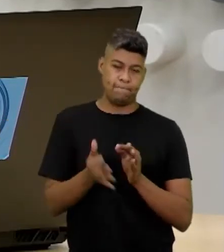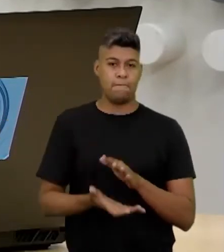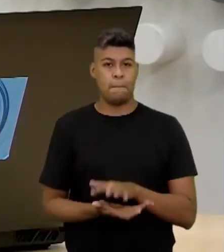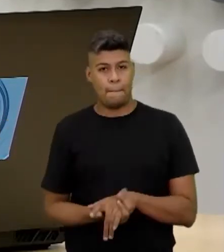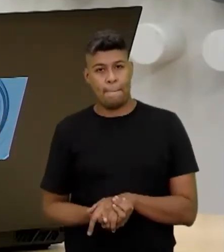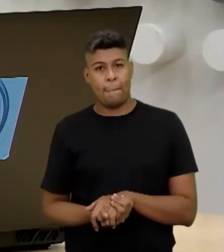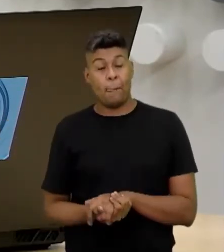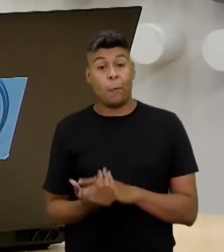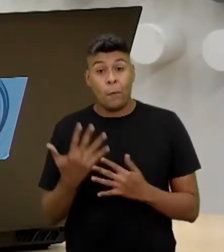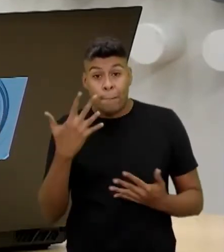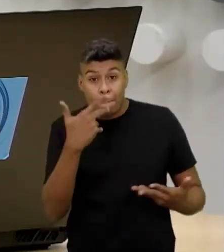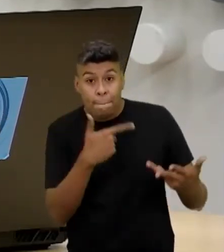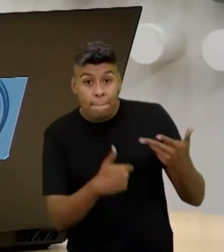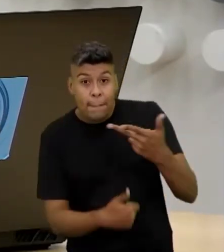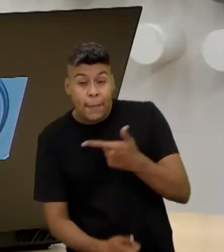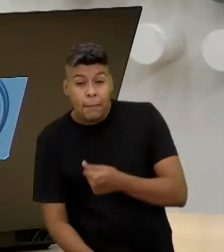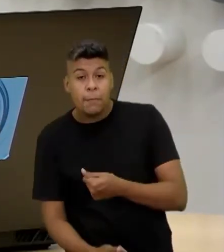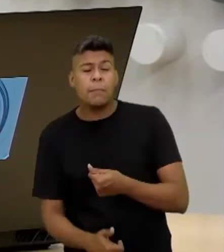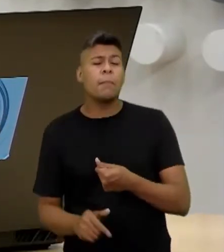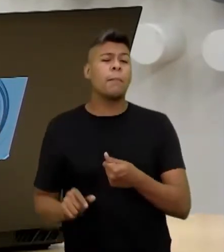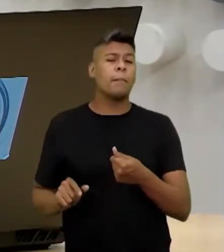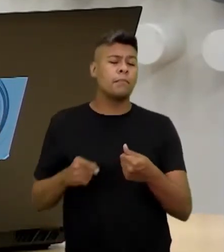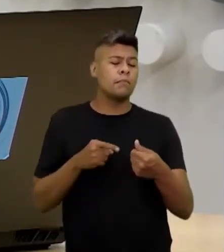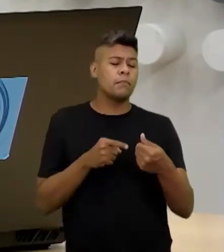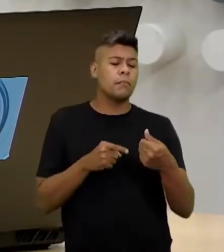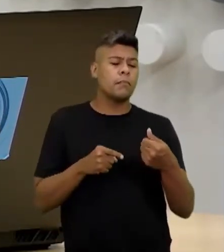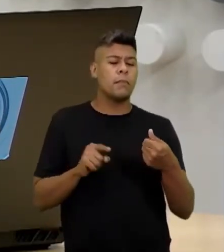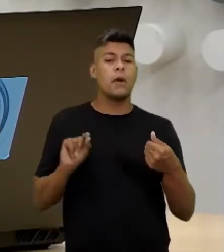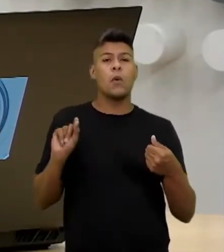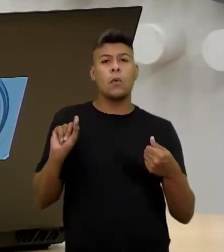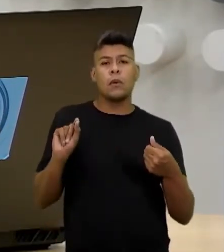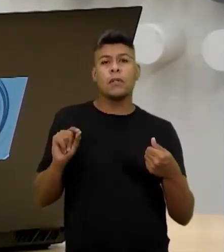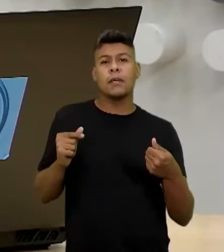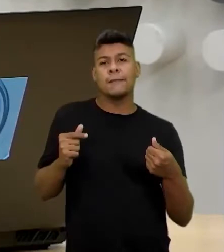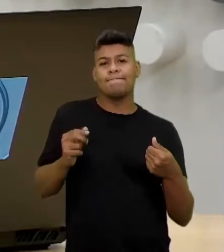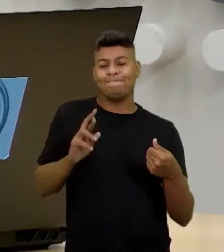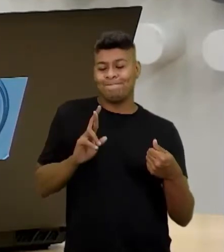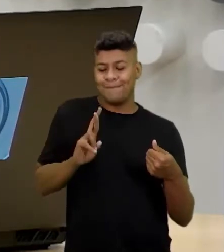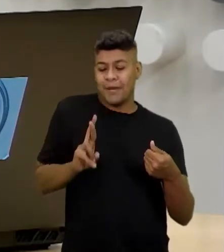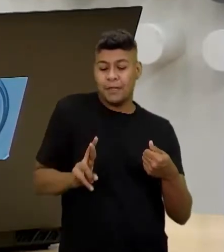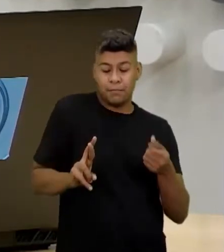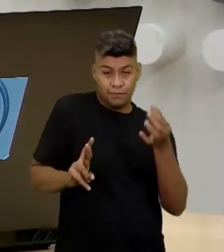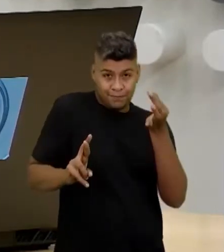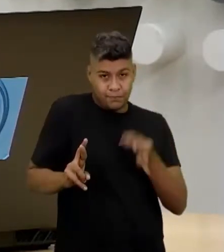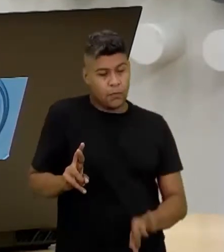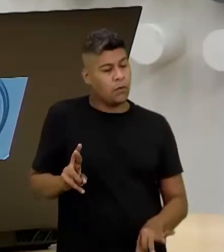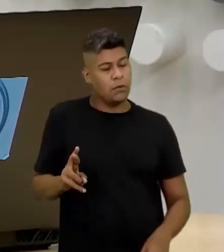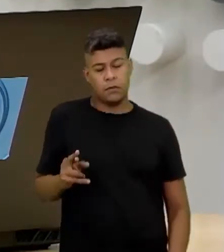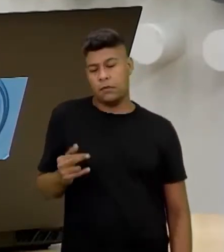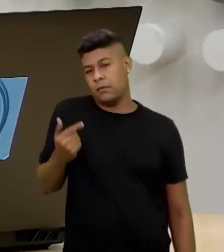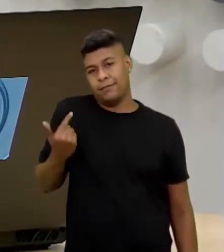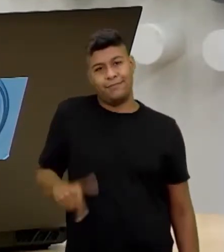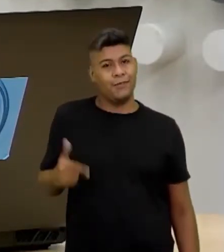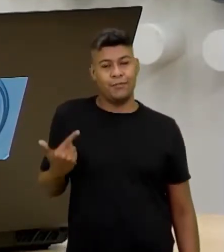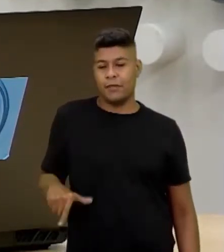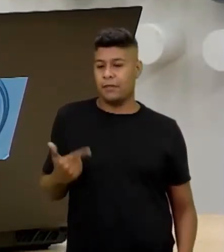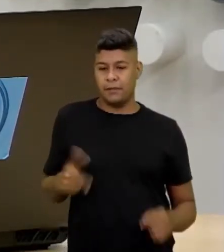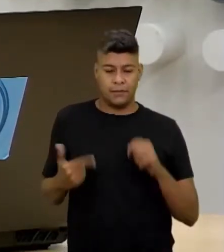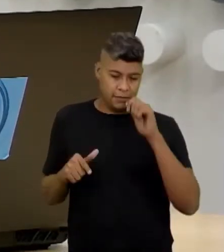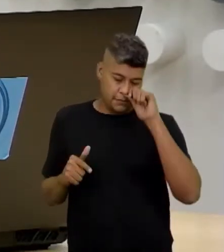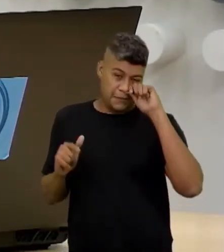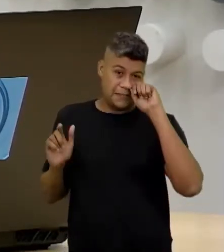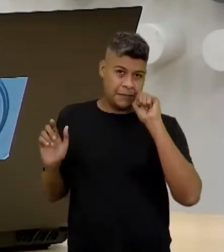uma das Belezas é precisamente o fato de que não há uma resposta pronta acabada